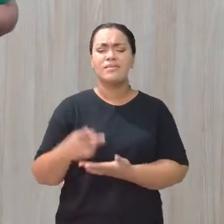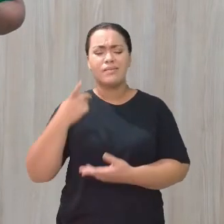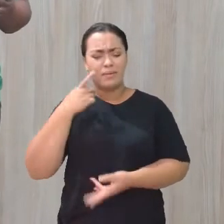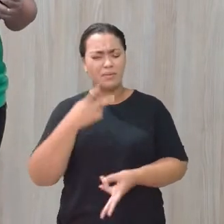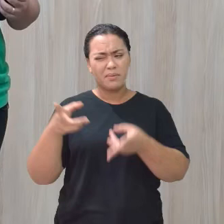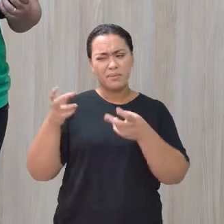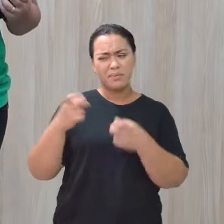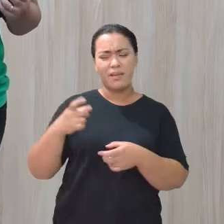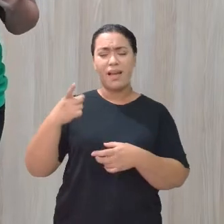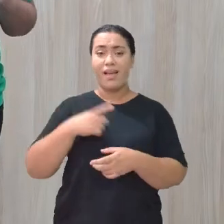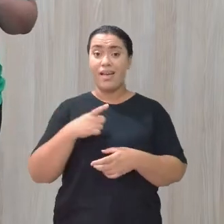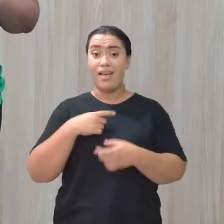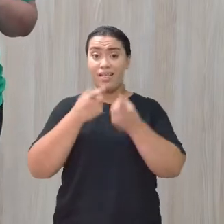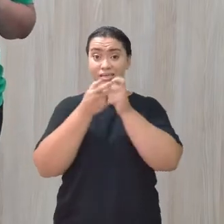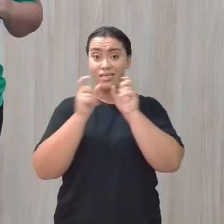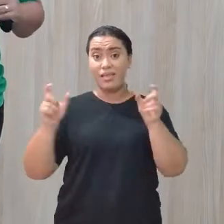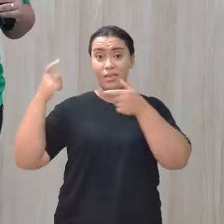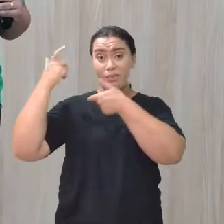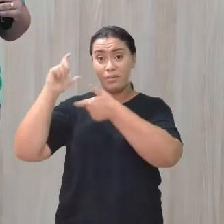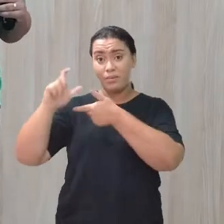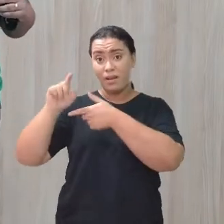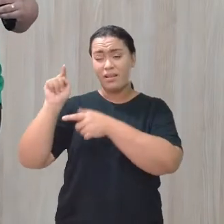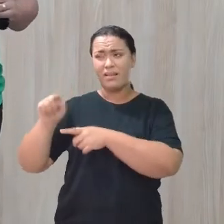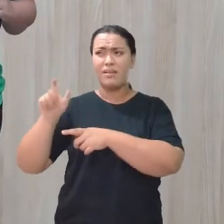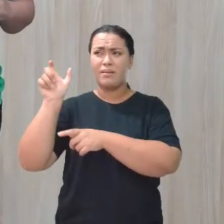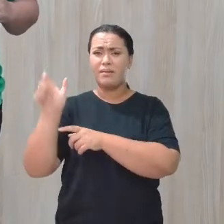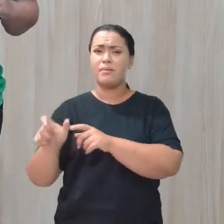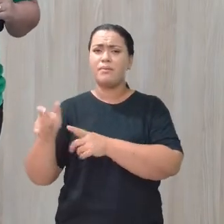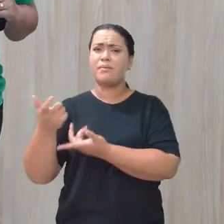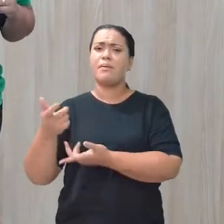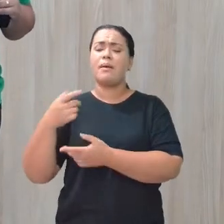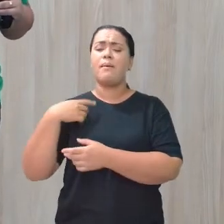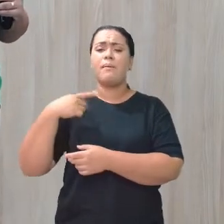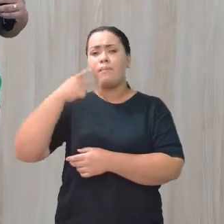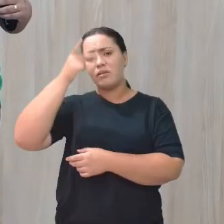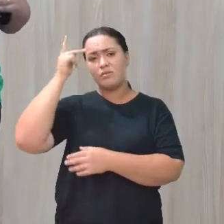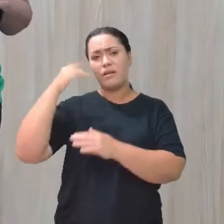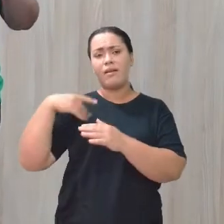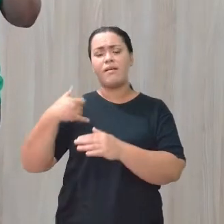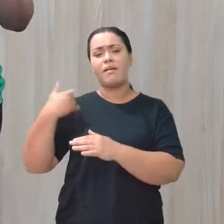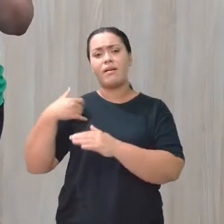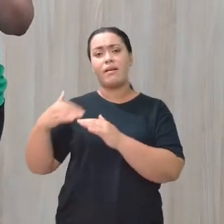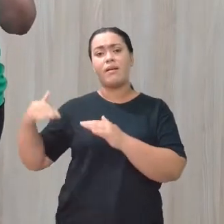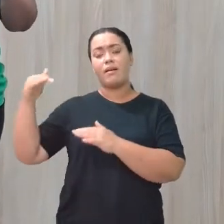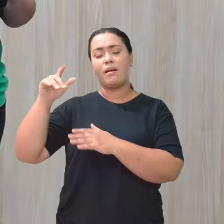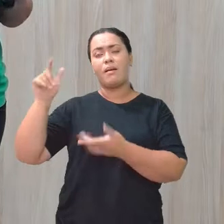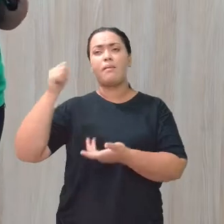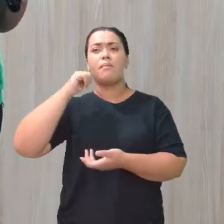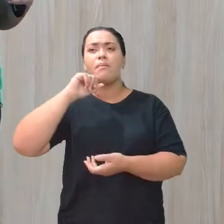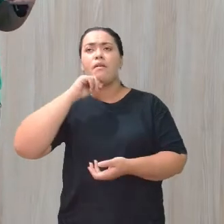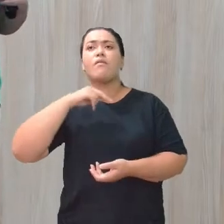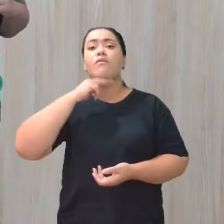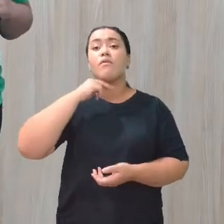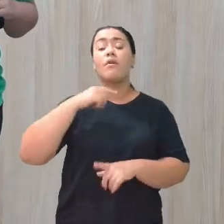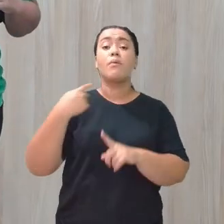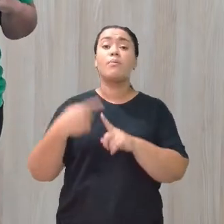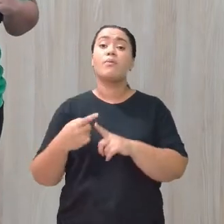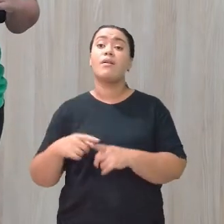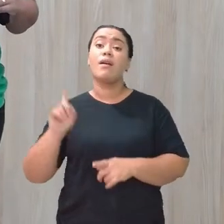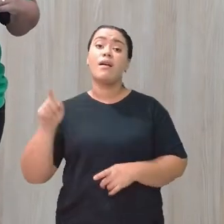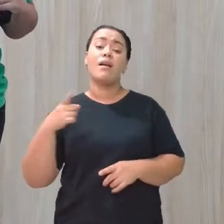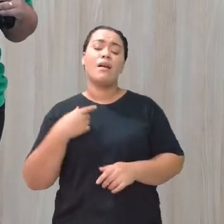popular, geralmente de uma pessoa da nossa mãe, da nossa avó. Por quê? Porque é um gênero textual que